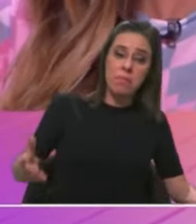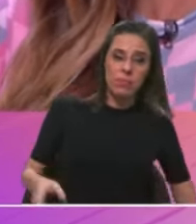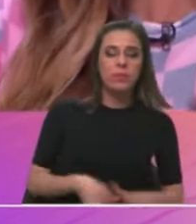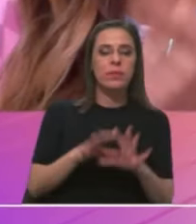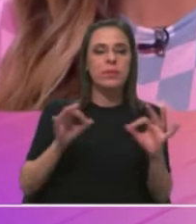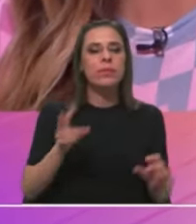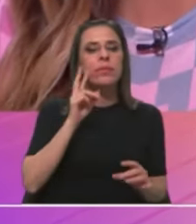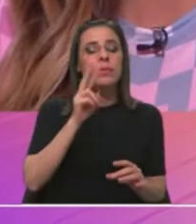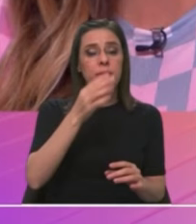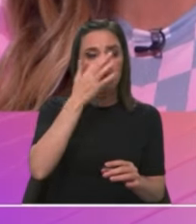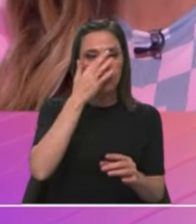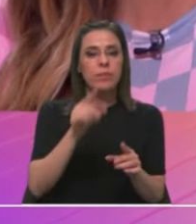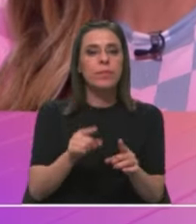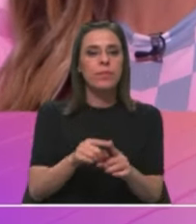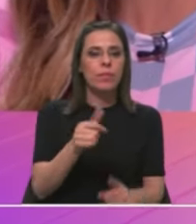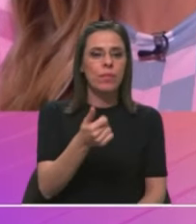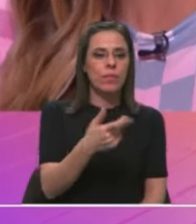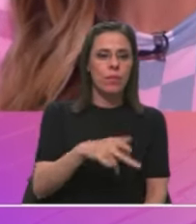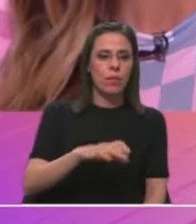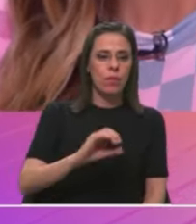aconteceu eu vi agora ali imagens do Bruno e da Tatiana